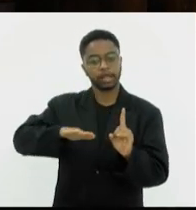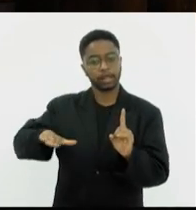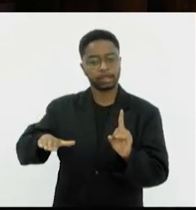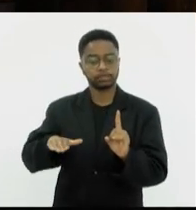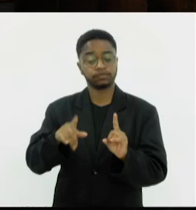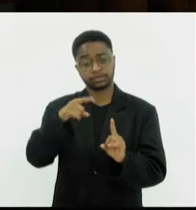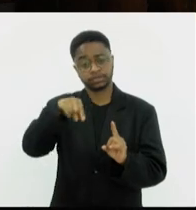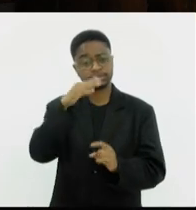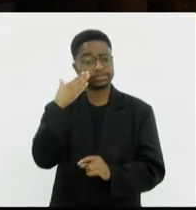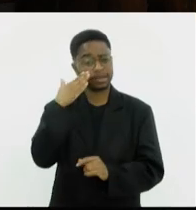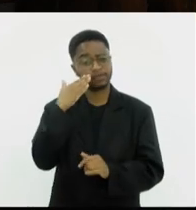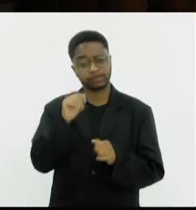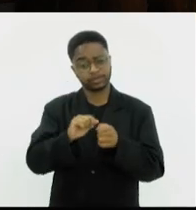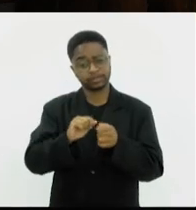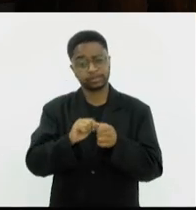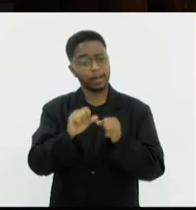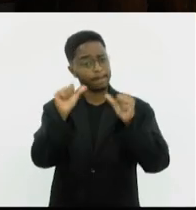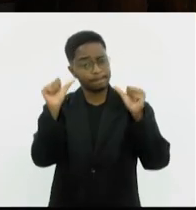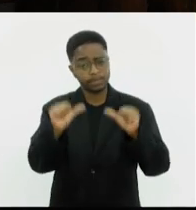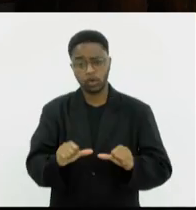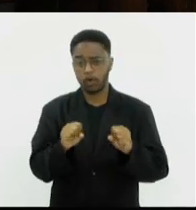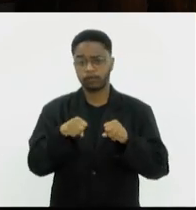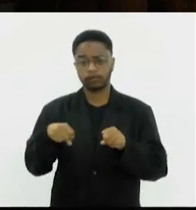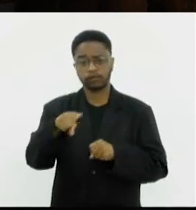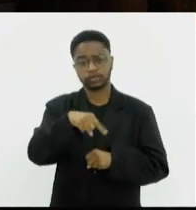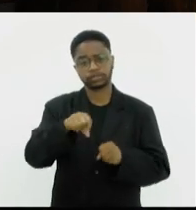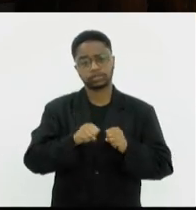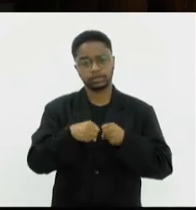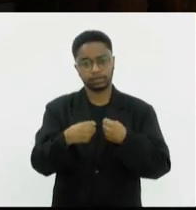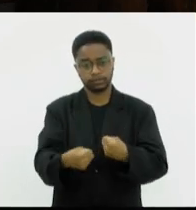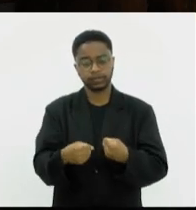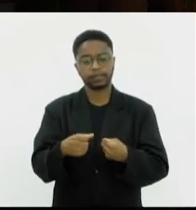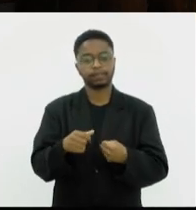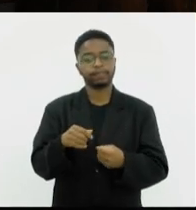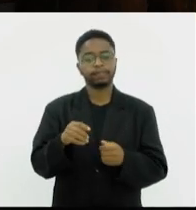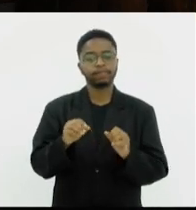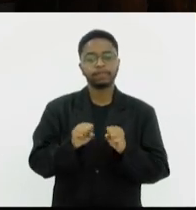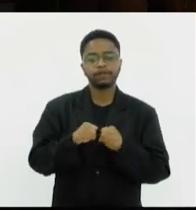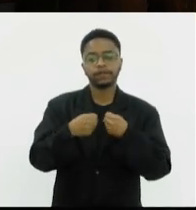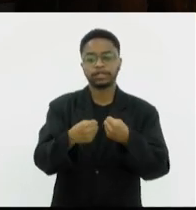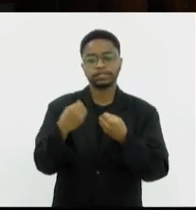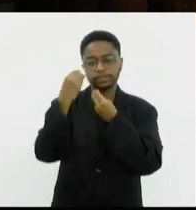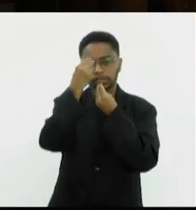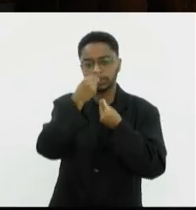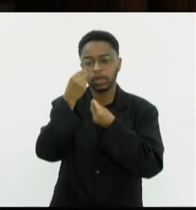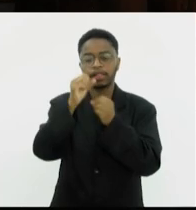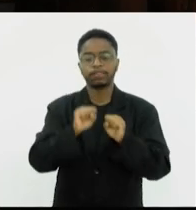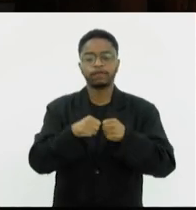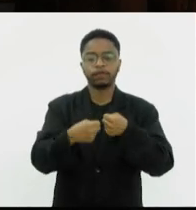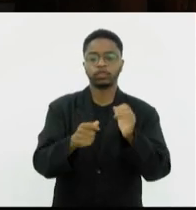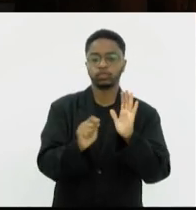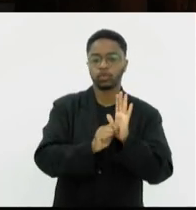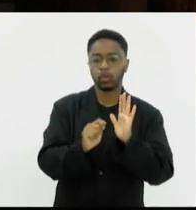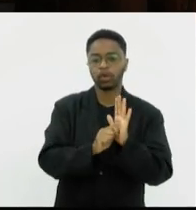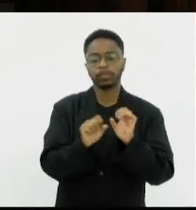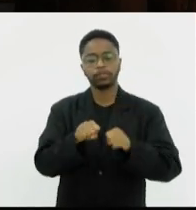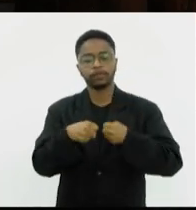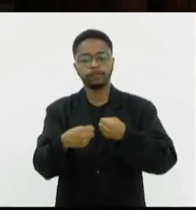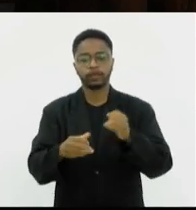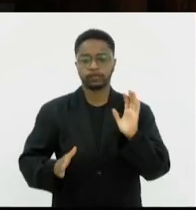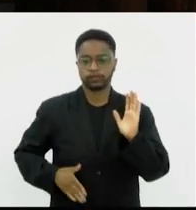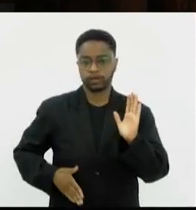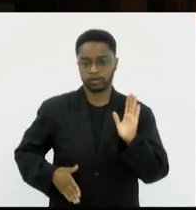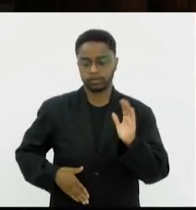pior. Vocês defendem o que é de pior. Vocês defendem sexualização, vocês defendem drogas, vocês defendem